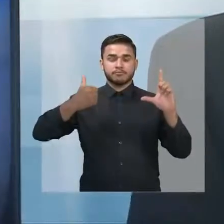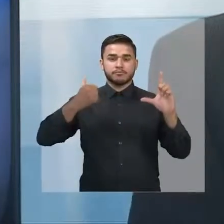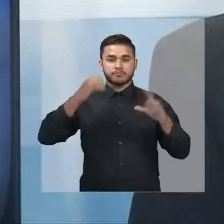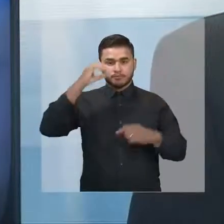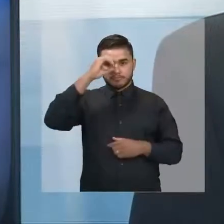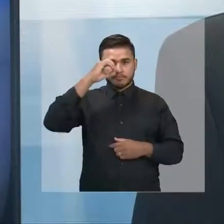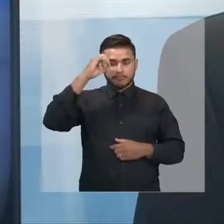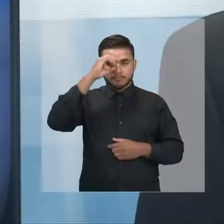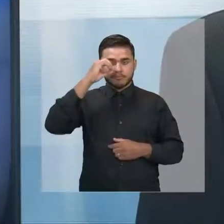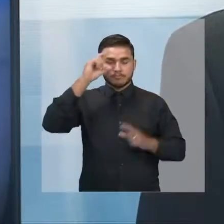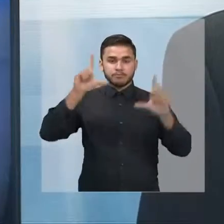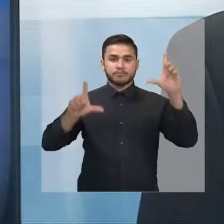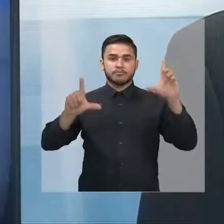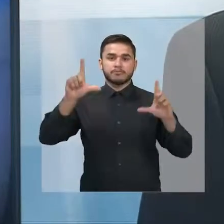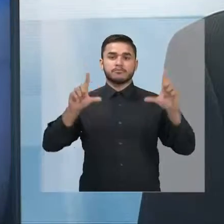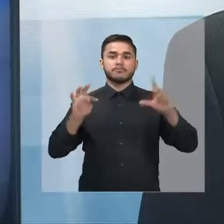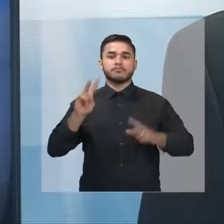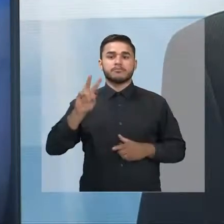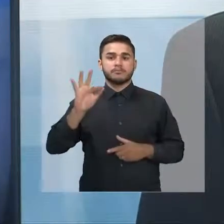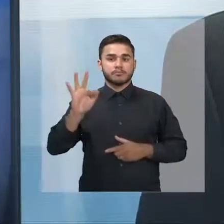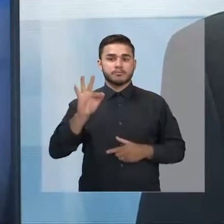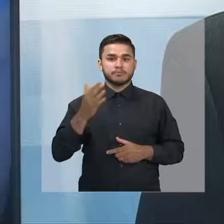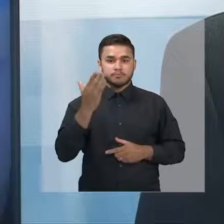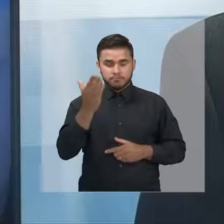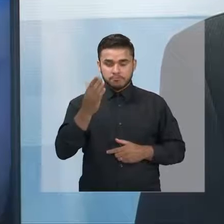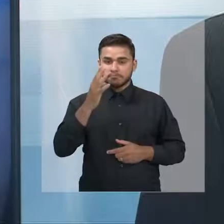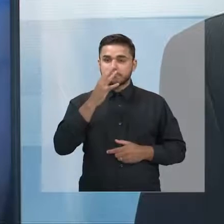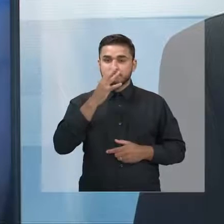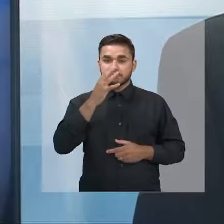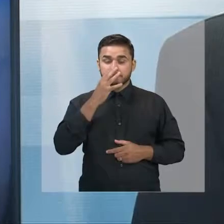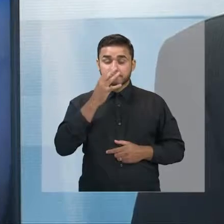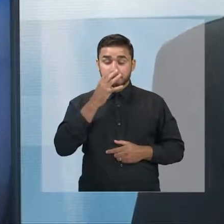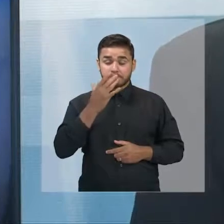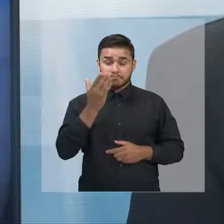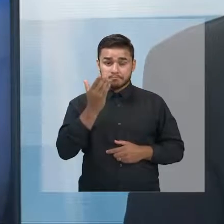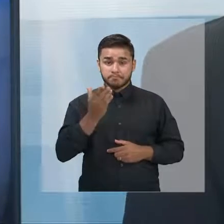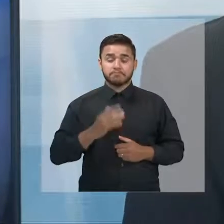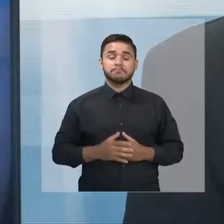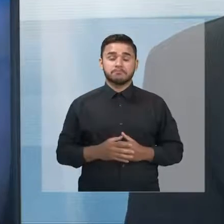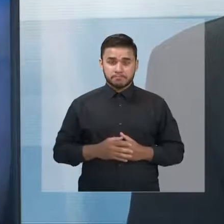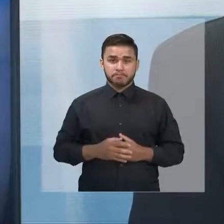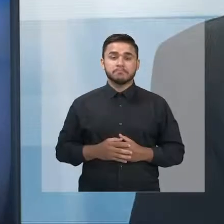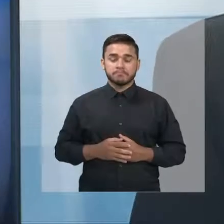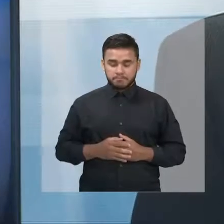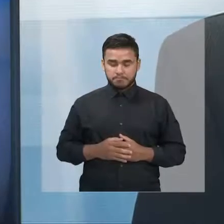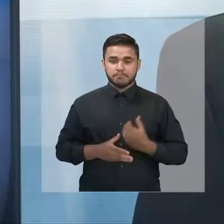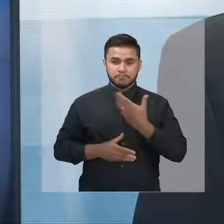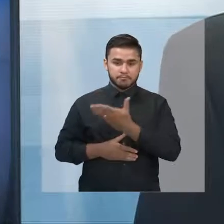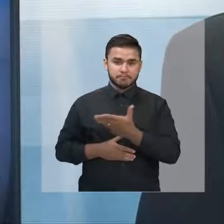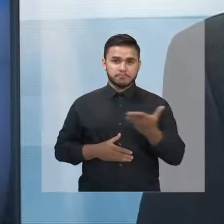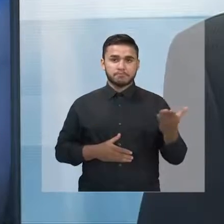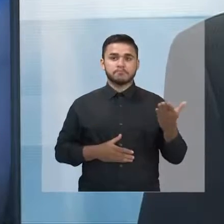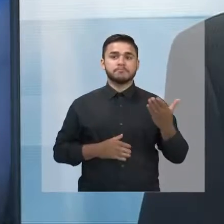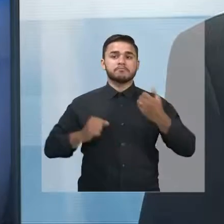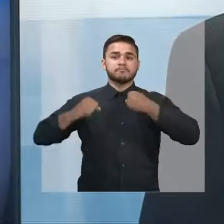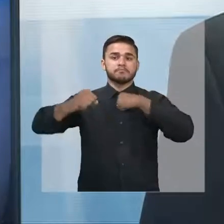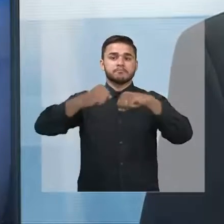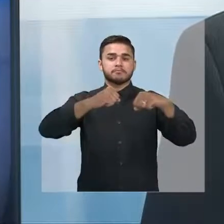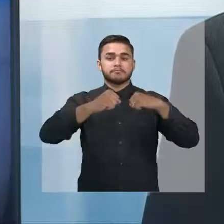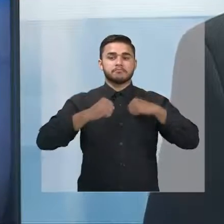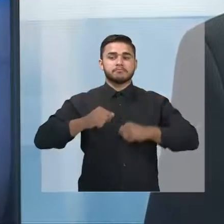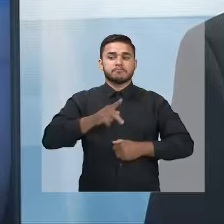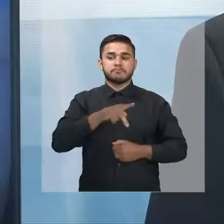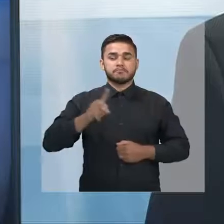Estamos de volta com o primeiro bloco do programa Observatório pela TV Fortaleza, canal 6 da Multiplay. Para você, assinante que ligou agora, o programa tem hoje as participações